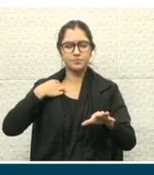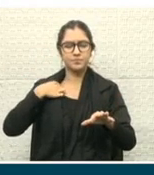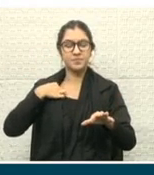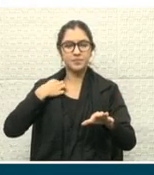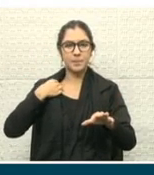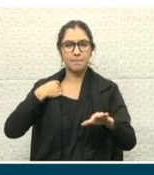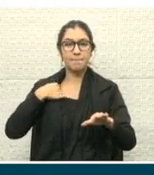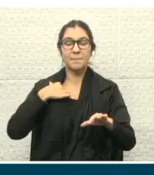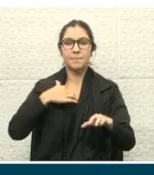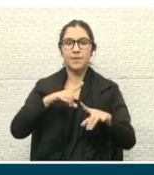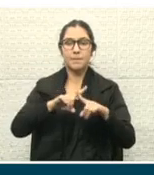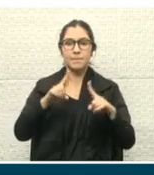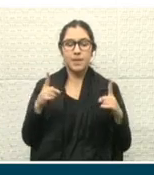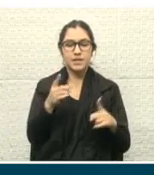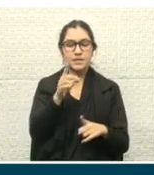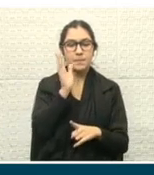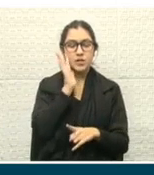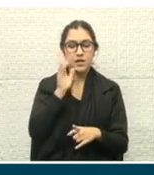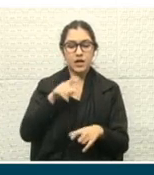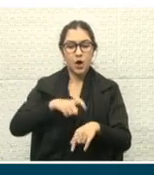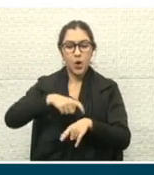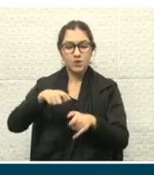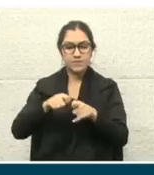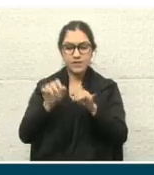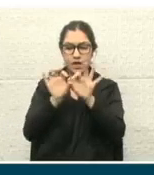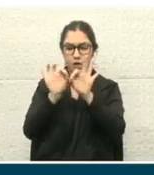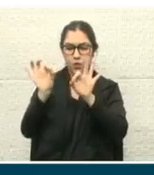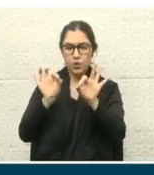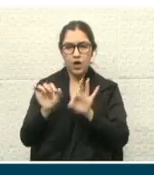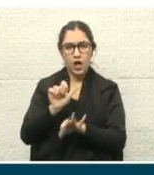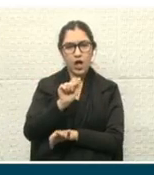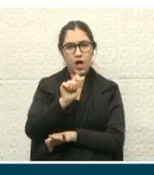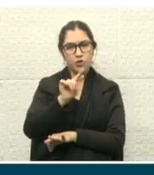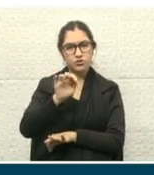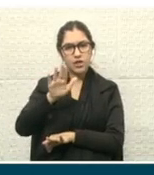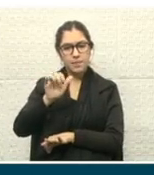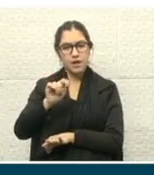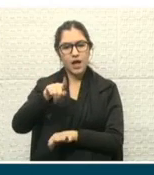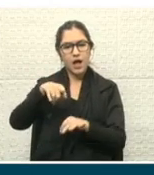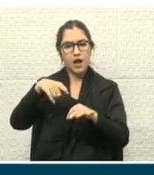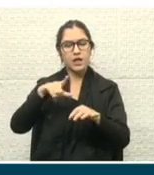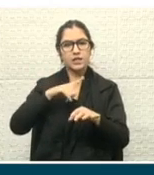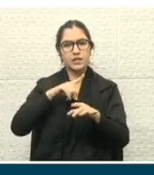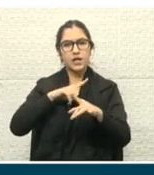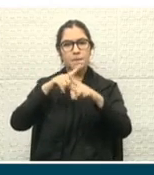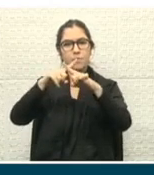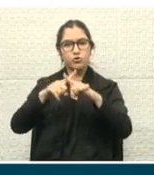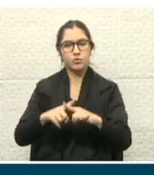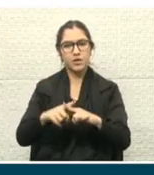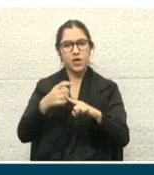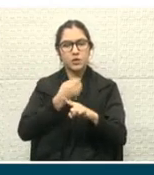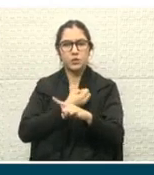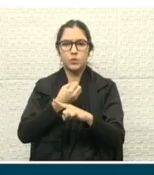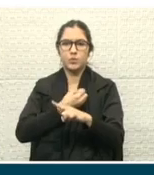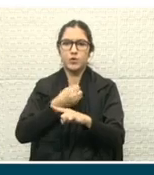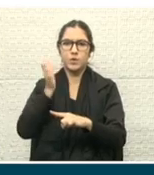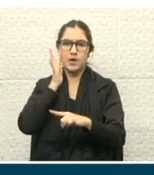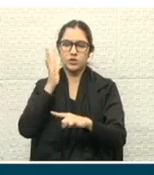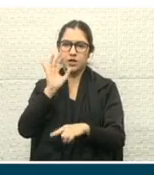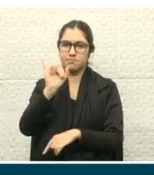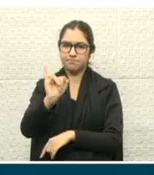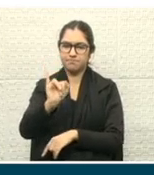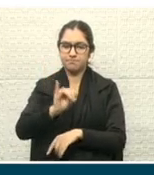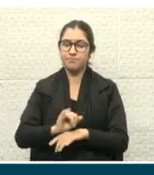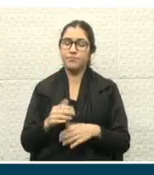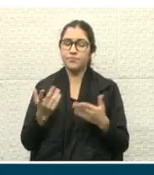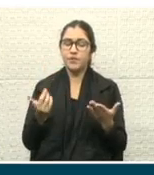a parte imaginária, no momento de construir a forma algébrica, ela vai ser multiplicada pela unidade imaginária, pelo i.